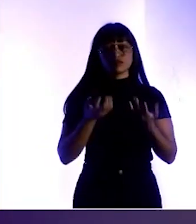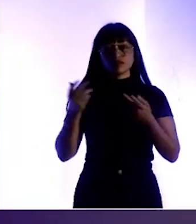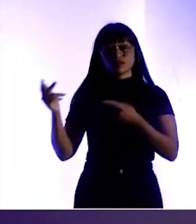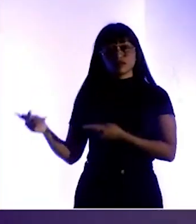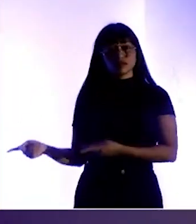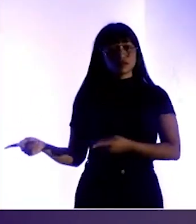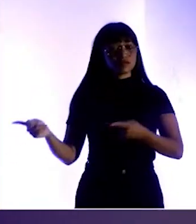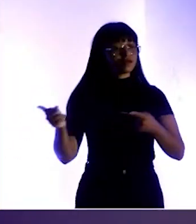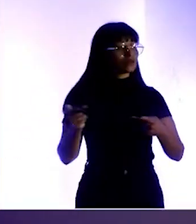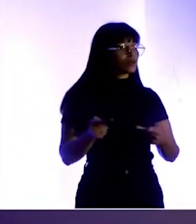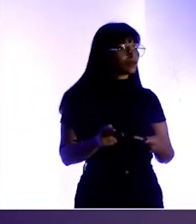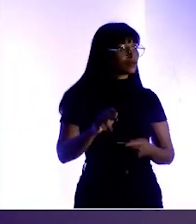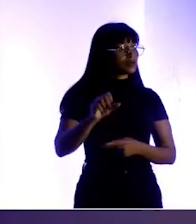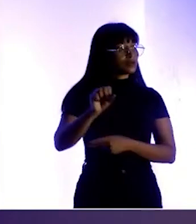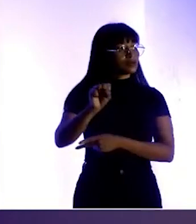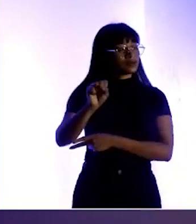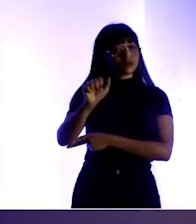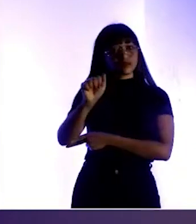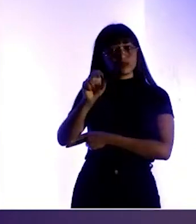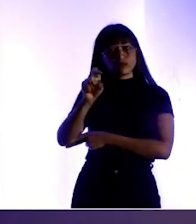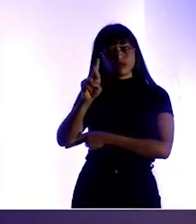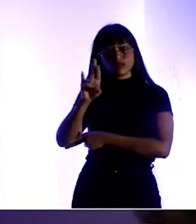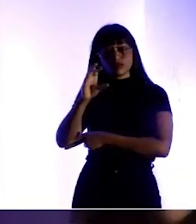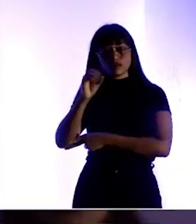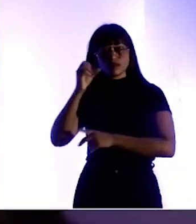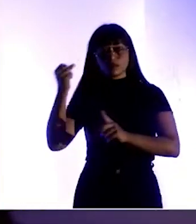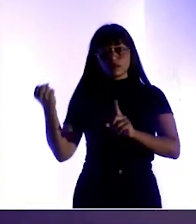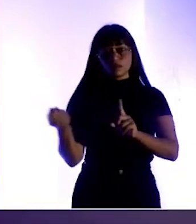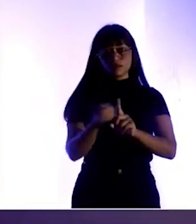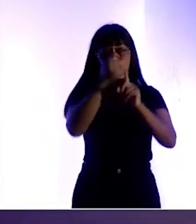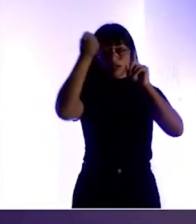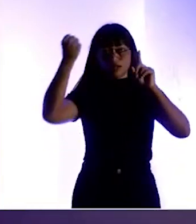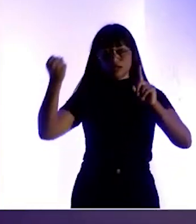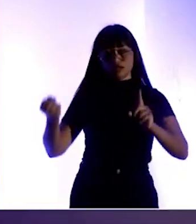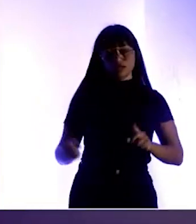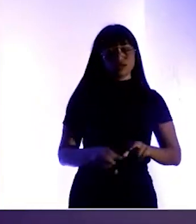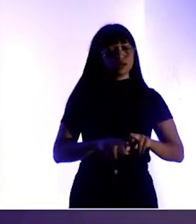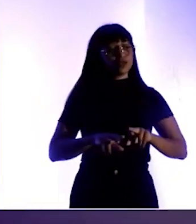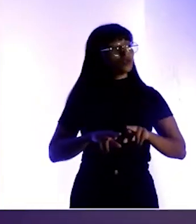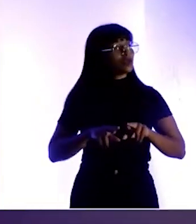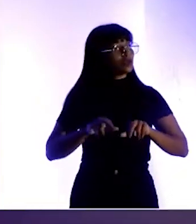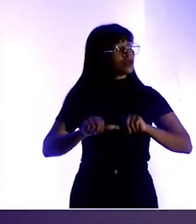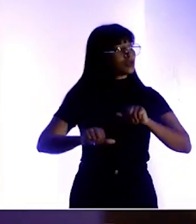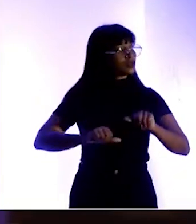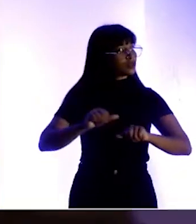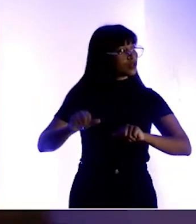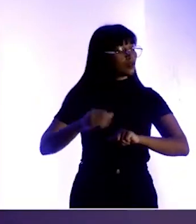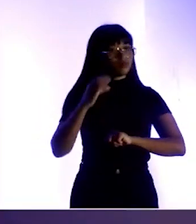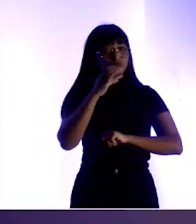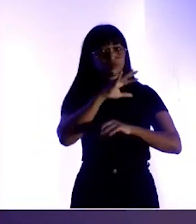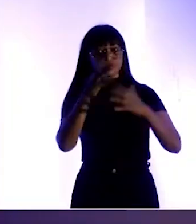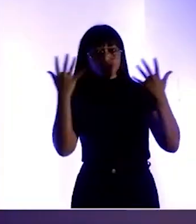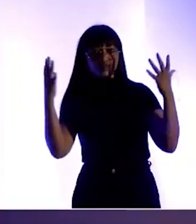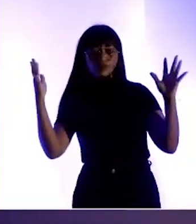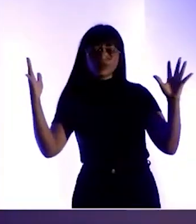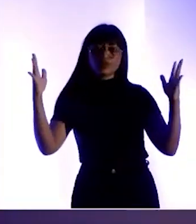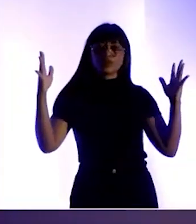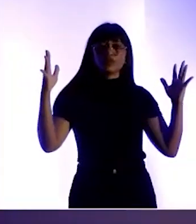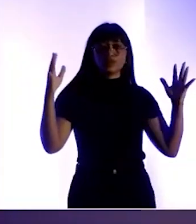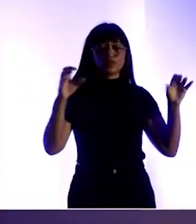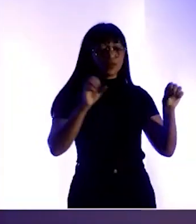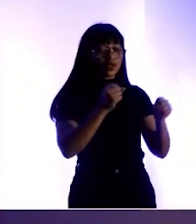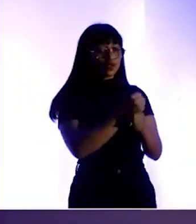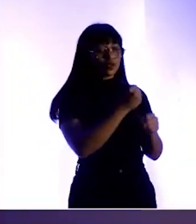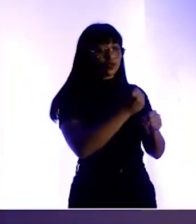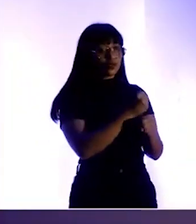Saulo Aires, com o tema Impacto da Mudança Climática nos Recursos Hídricos do Brasil. Saulo é engenheiro civil, doutor em